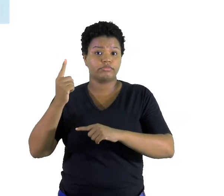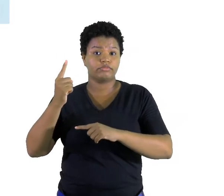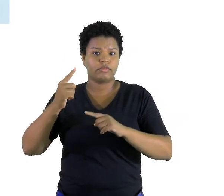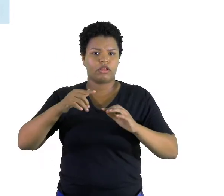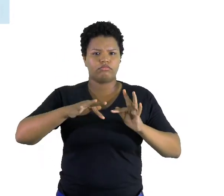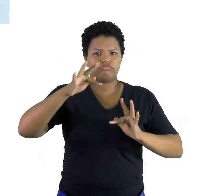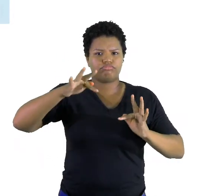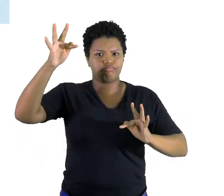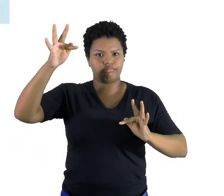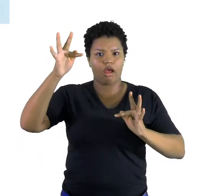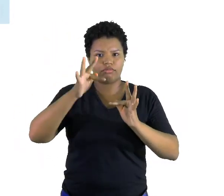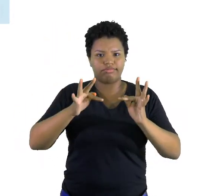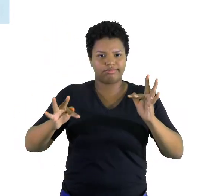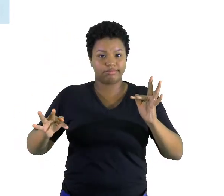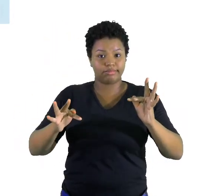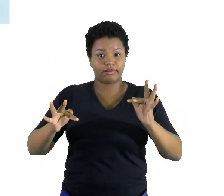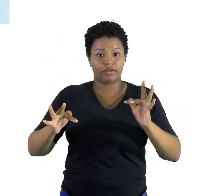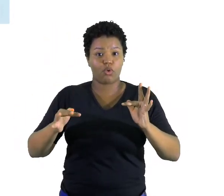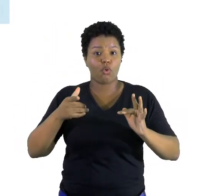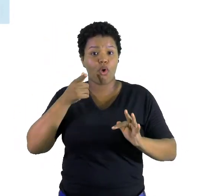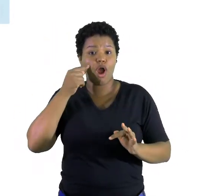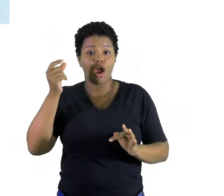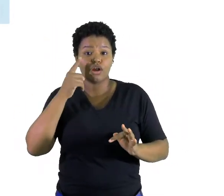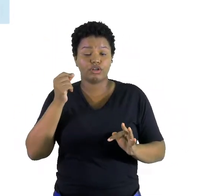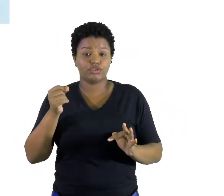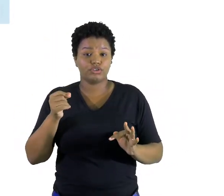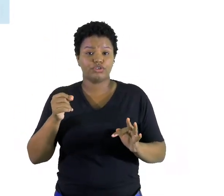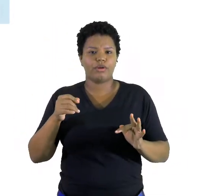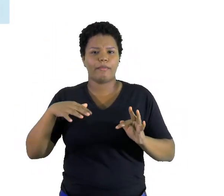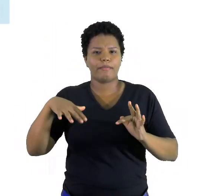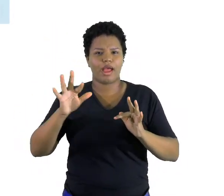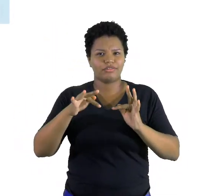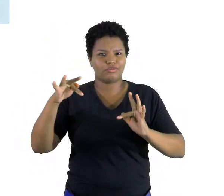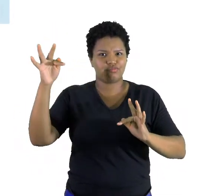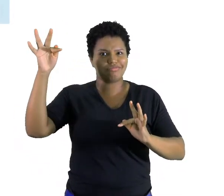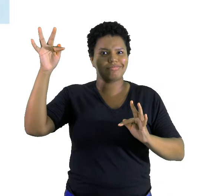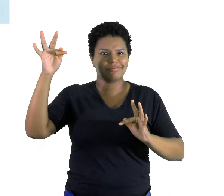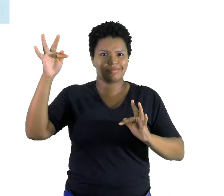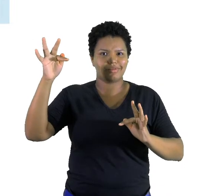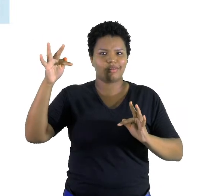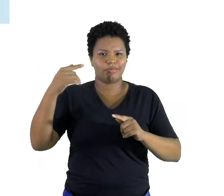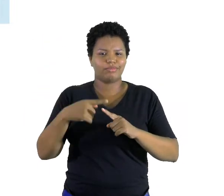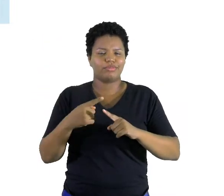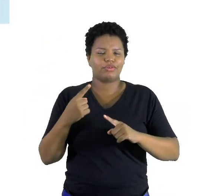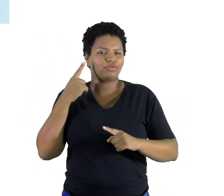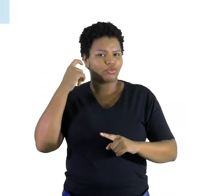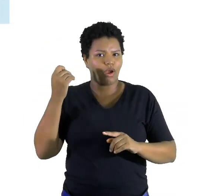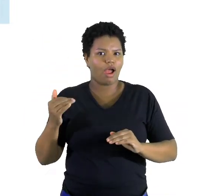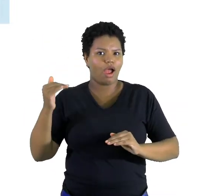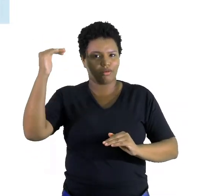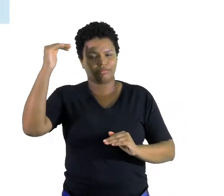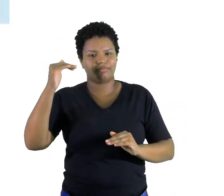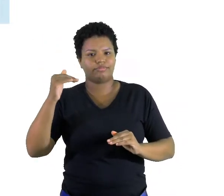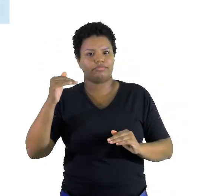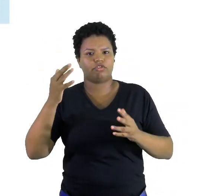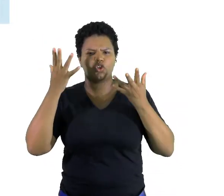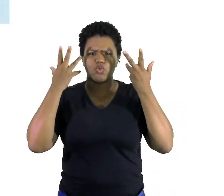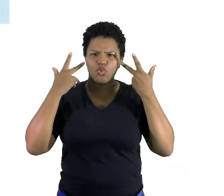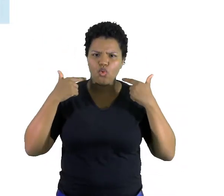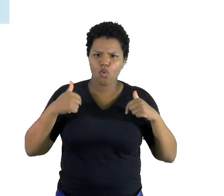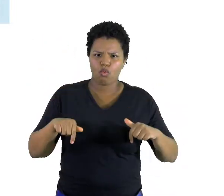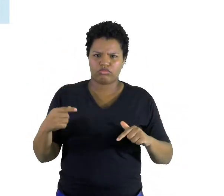baixa frequência? O gatinho vai ter um som mais agudo, né? Vai estar um som mais alto. E o leão vai ter aquela